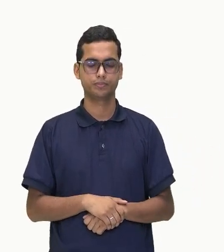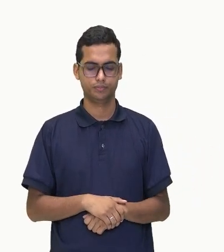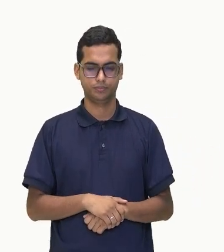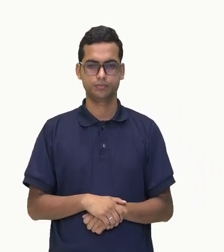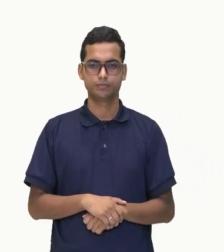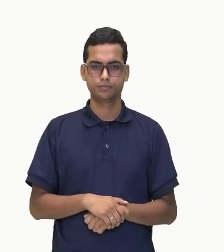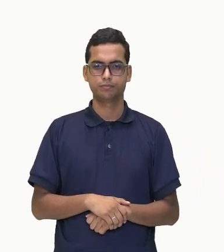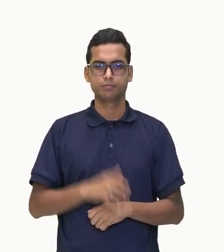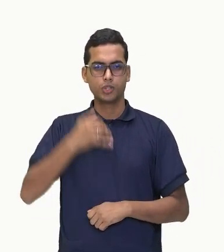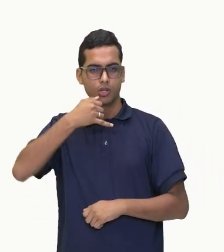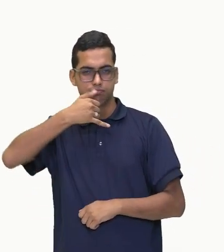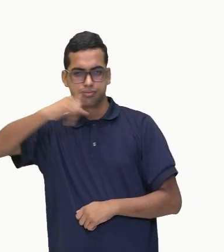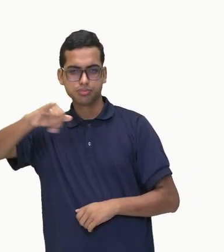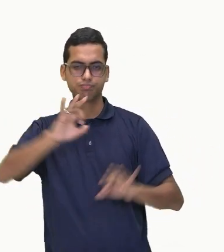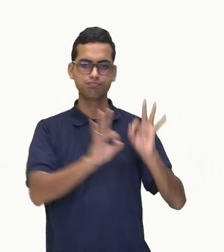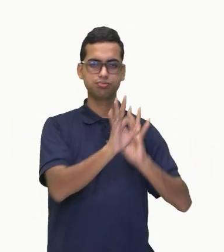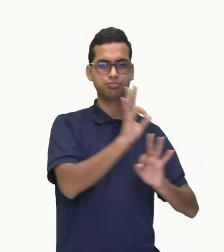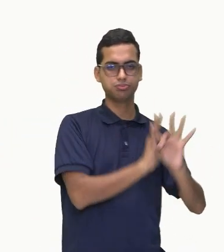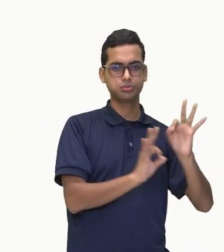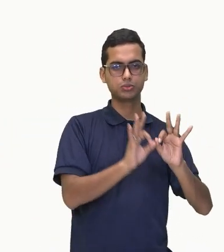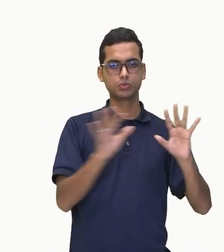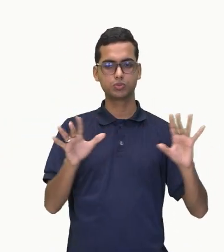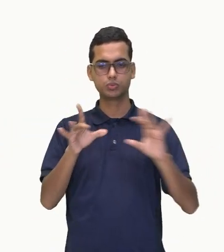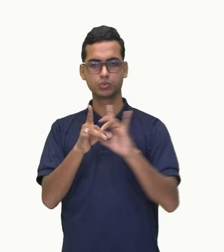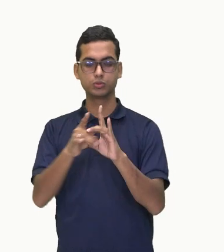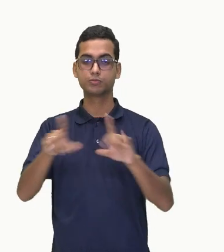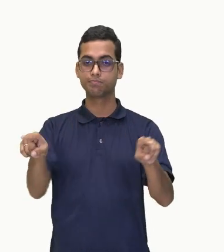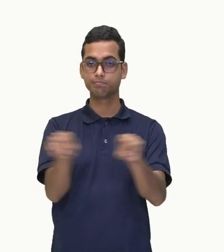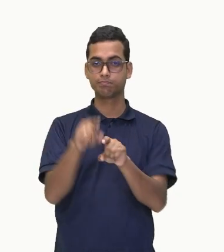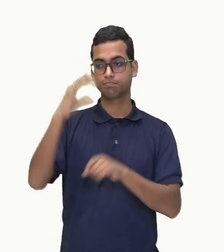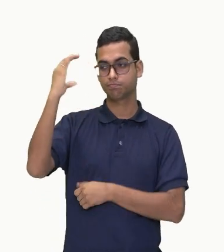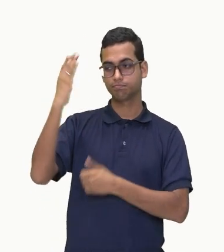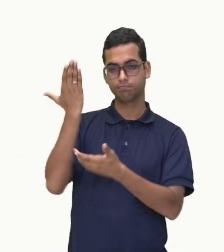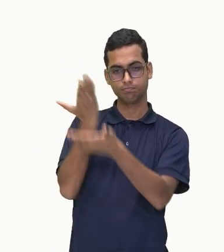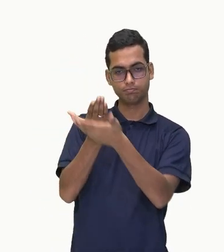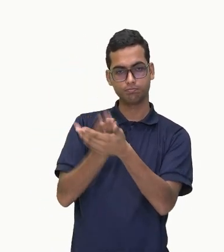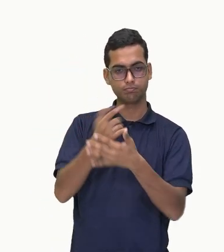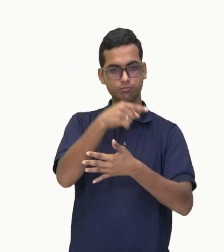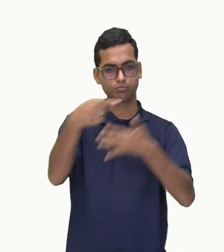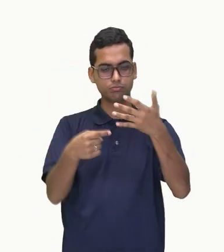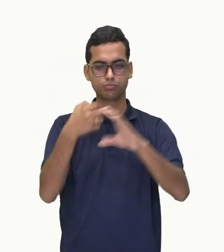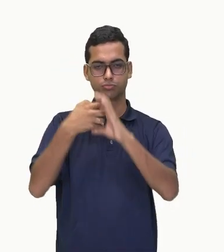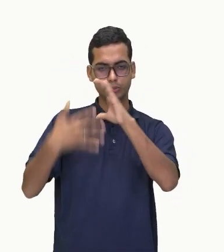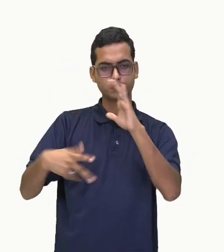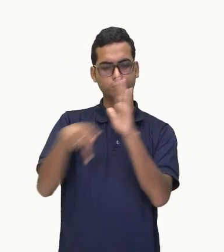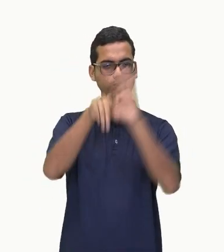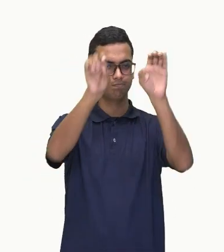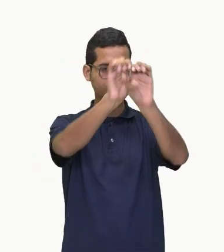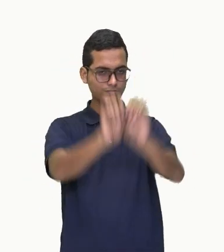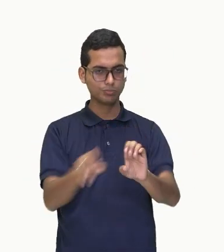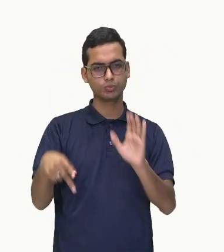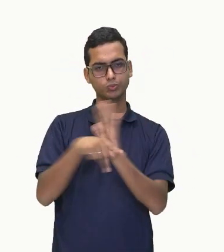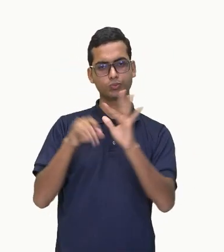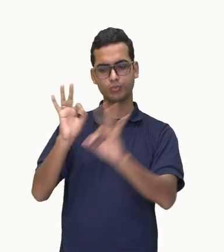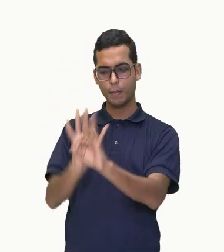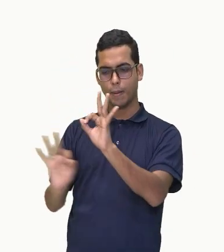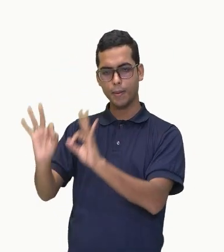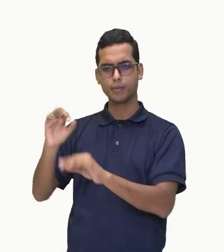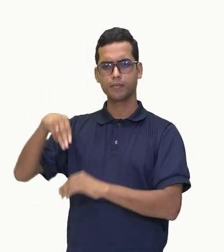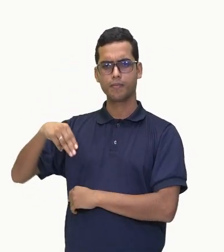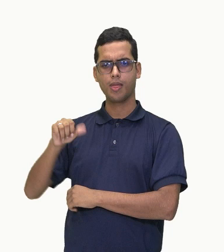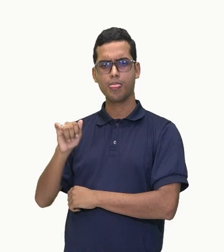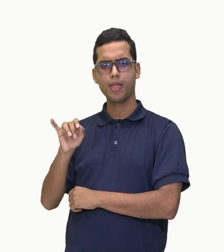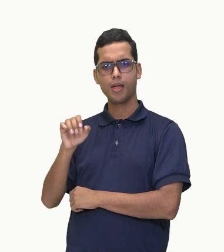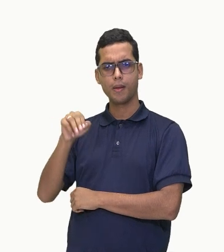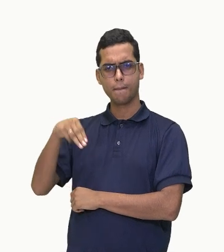de energia. Logo, a ciência que estuda as propriedades e a estrutura desta matéria, da matéria e as